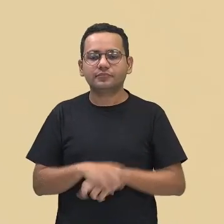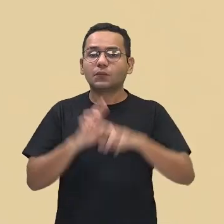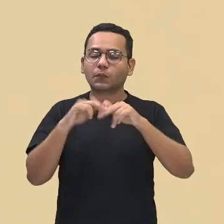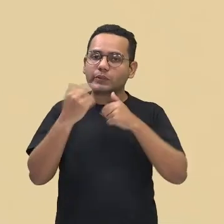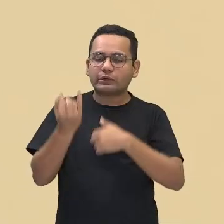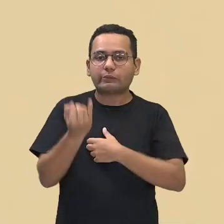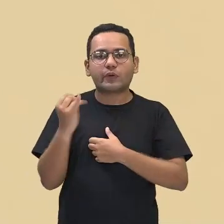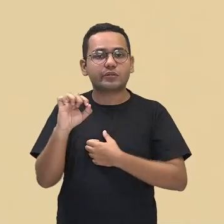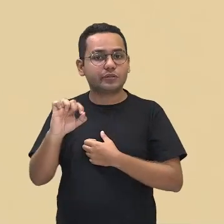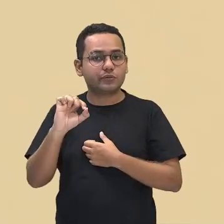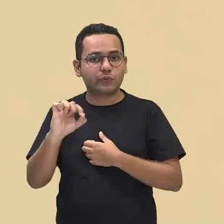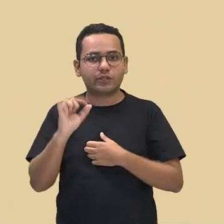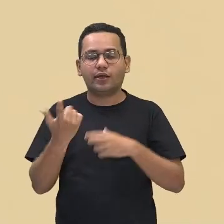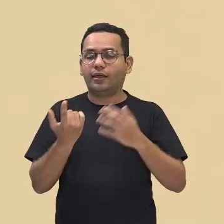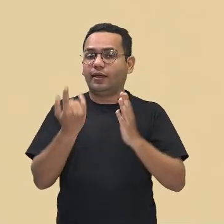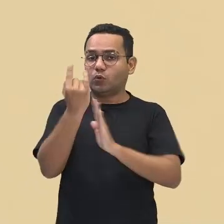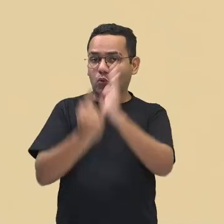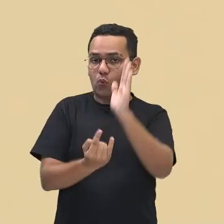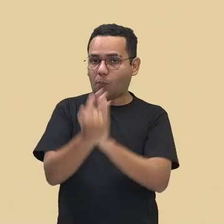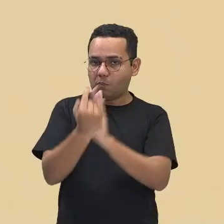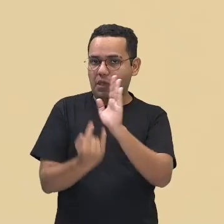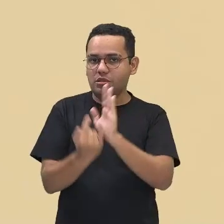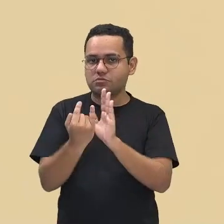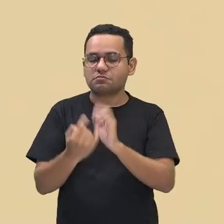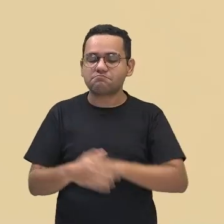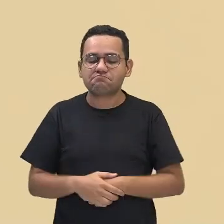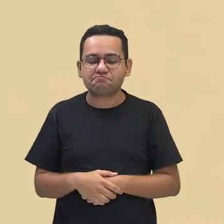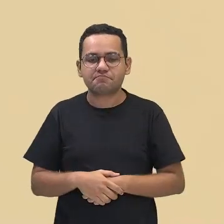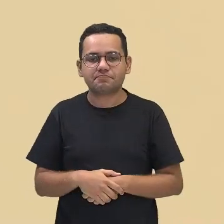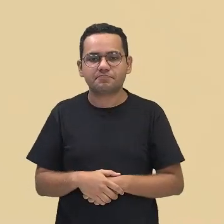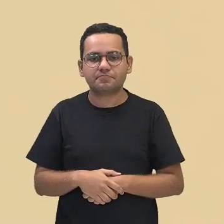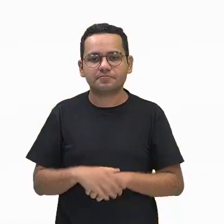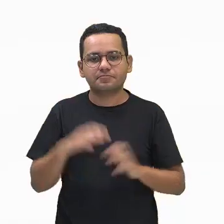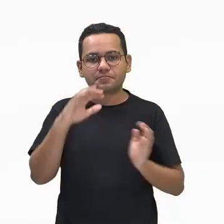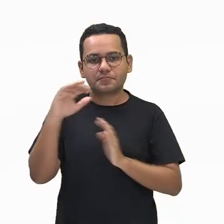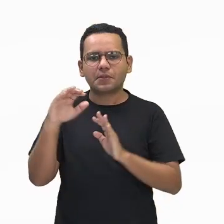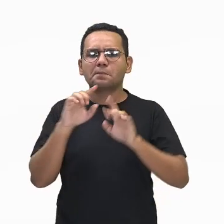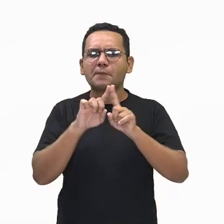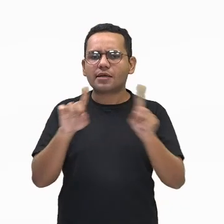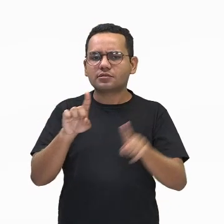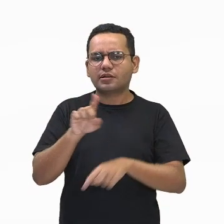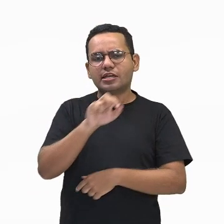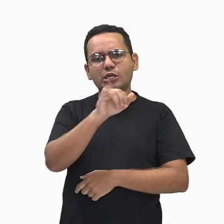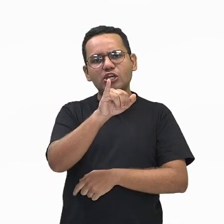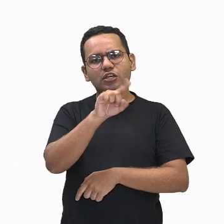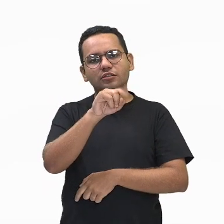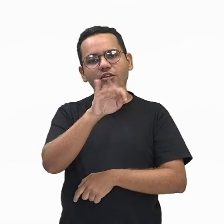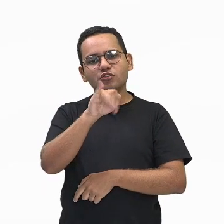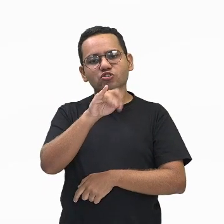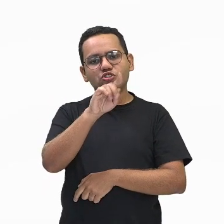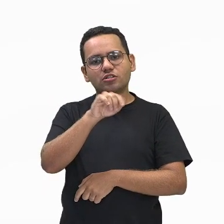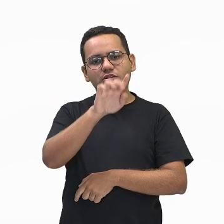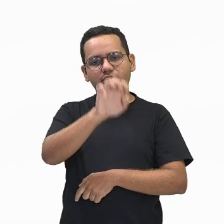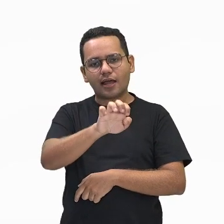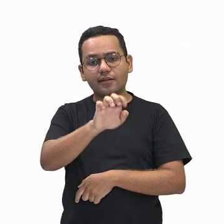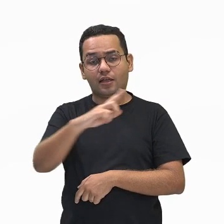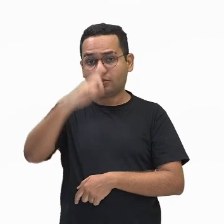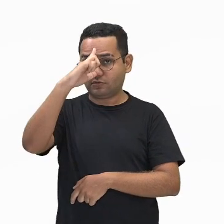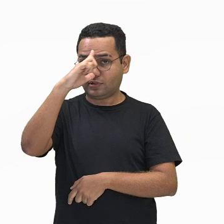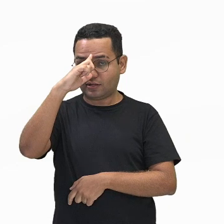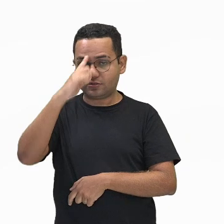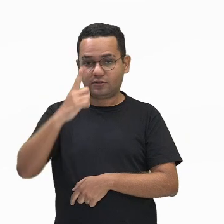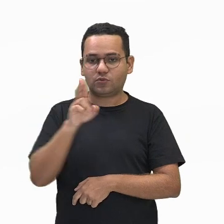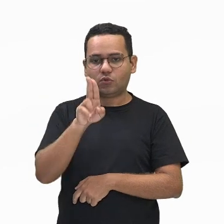de identificação pessoal. E a palavra identidade, ela vem do latim